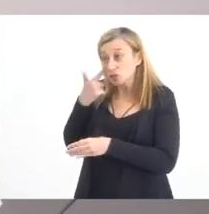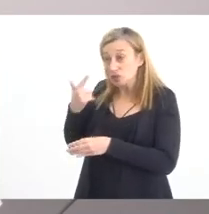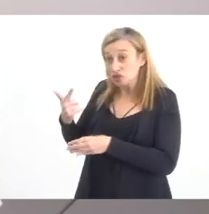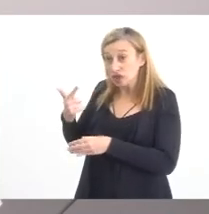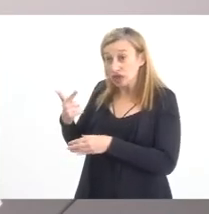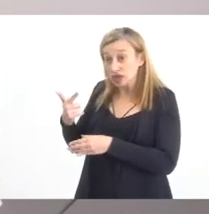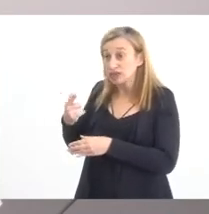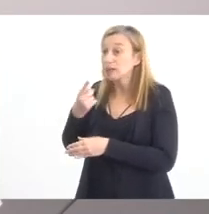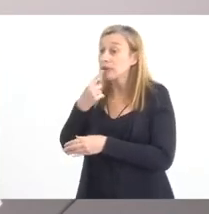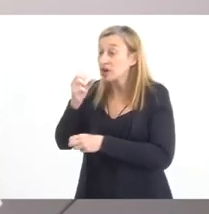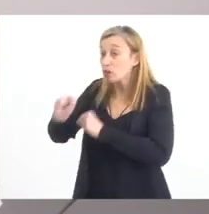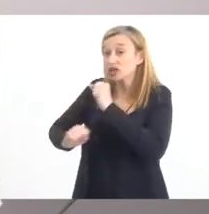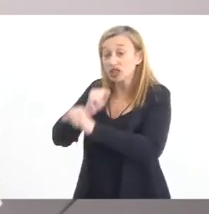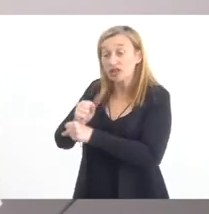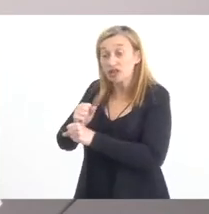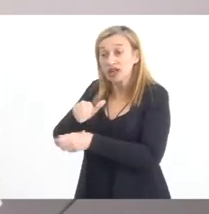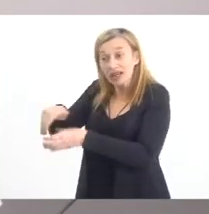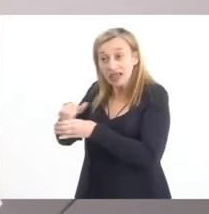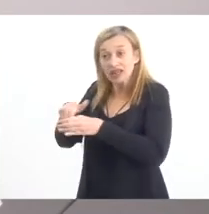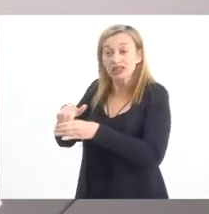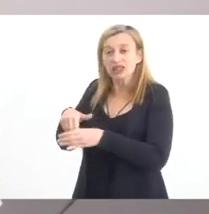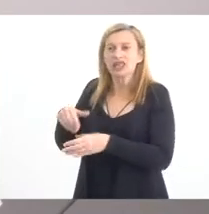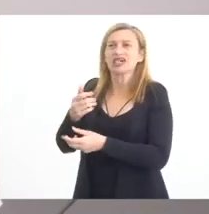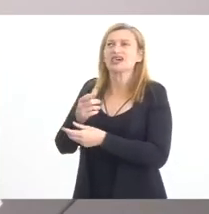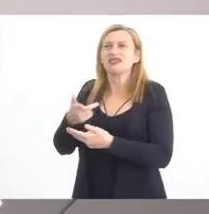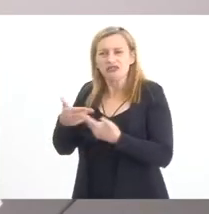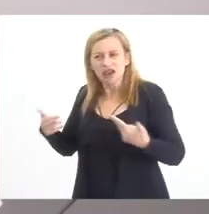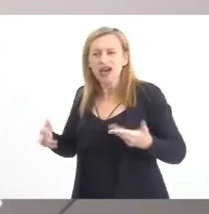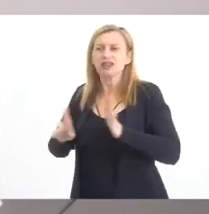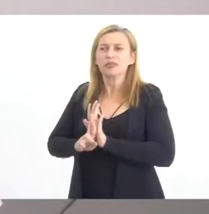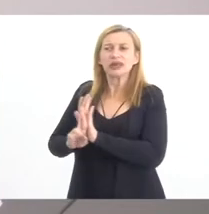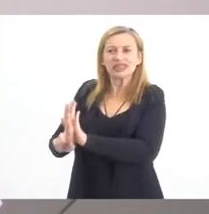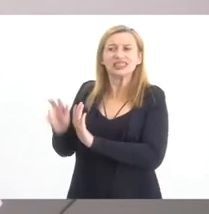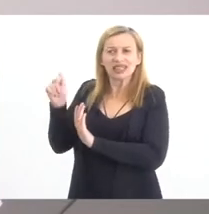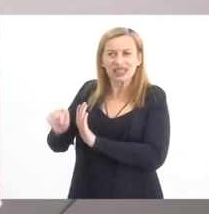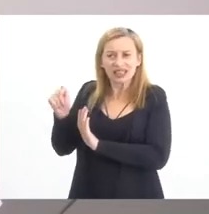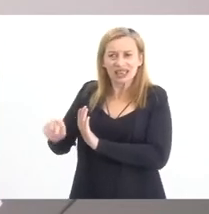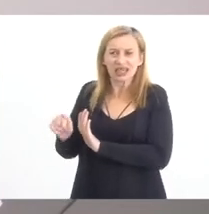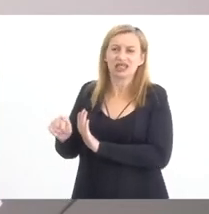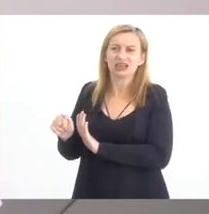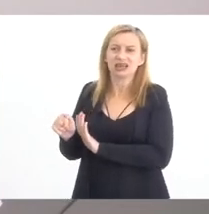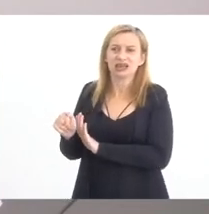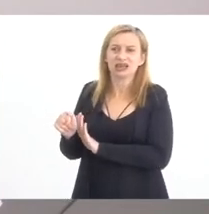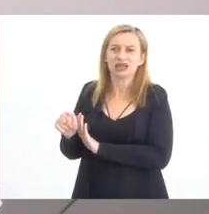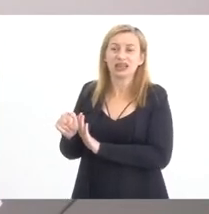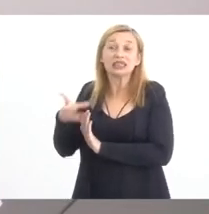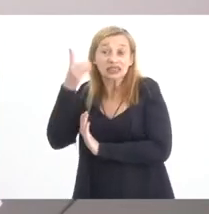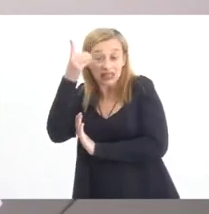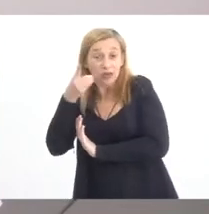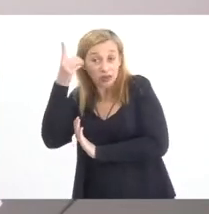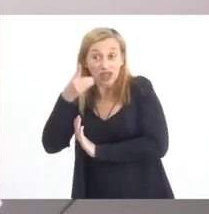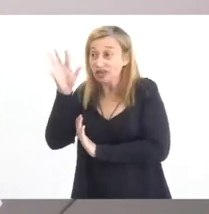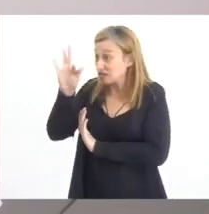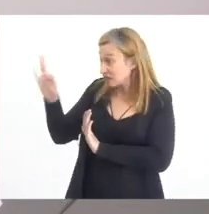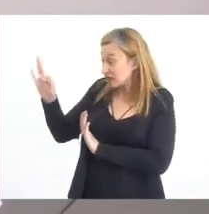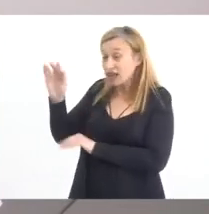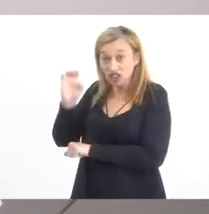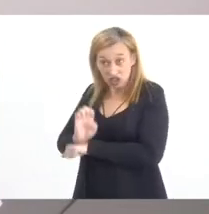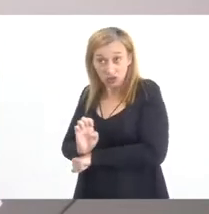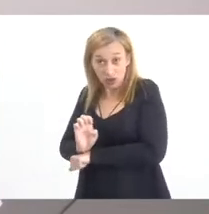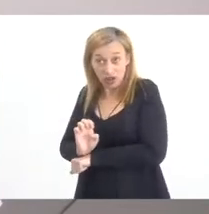se avizinha no ano que vem. Tenho certeza que muitos representantes para deputados federais e